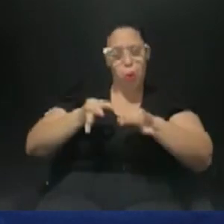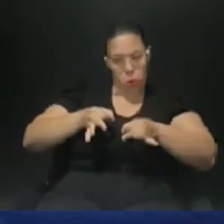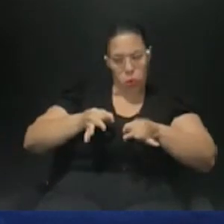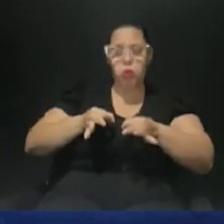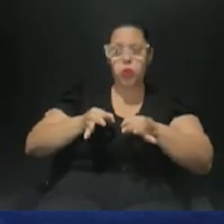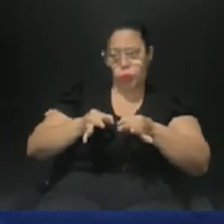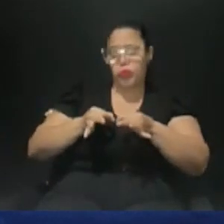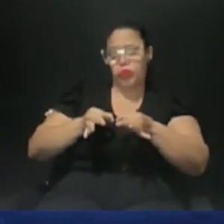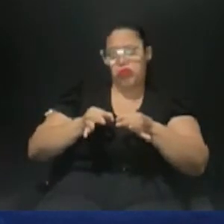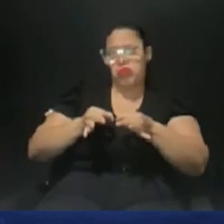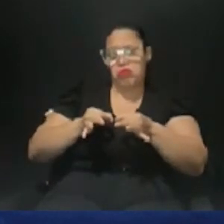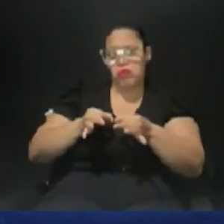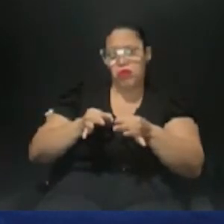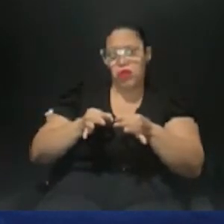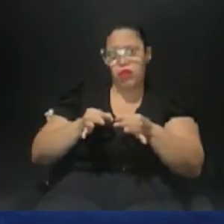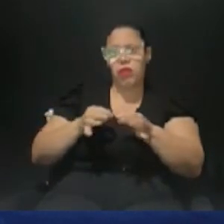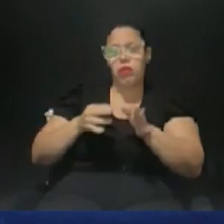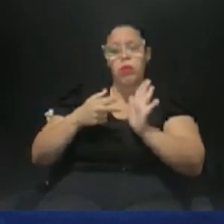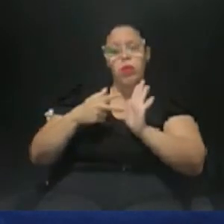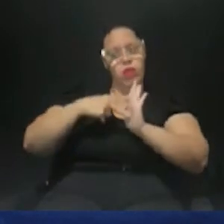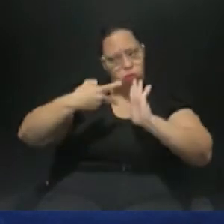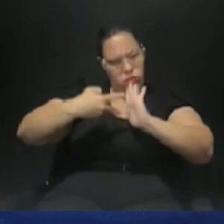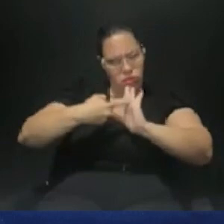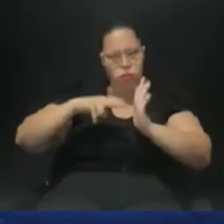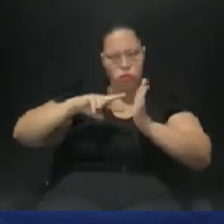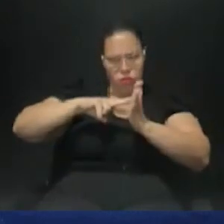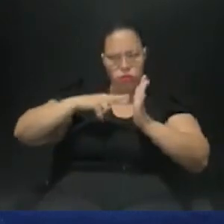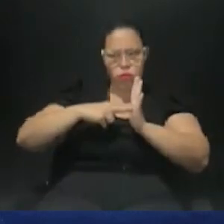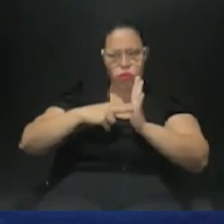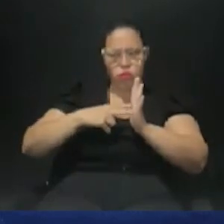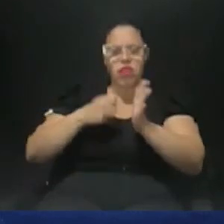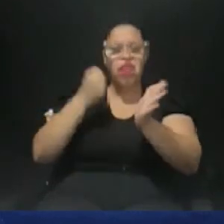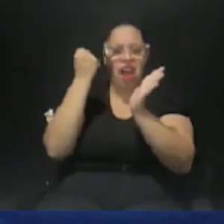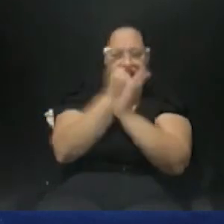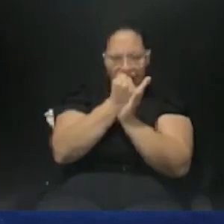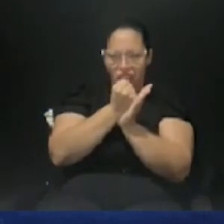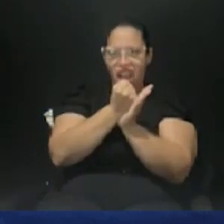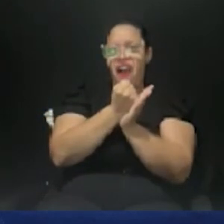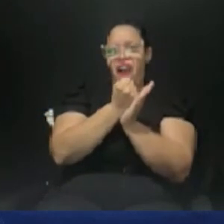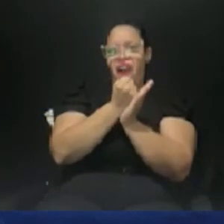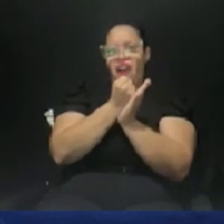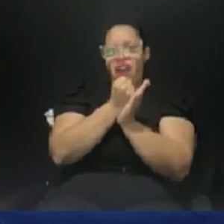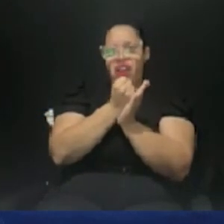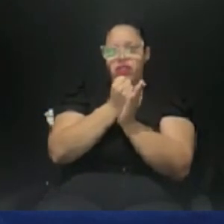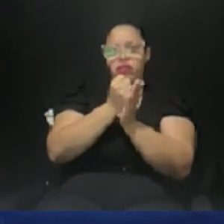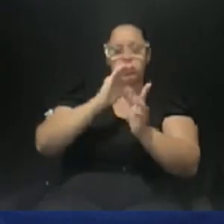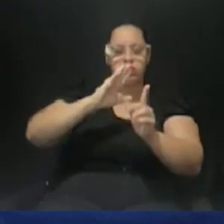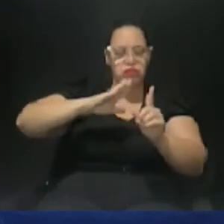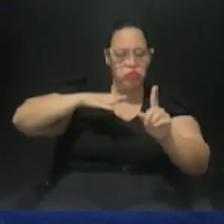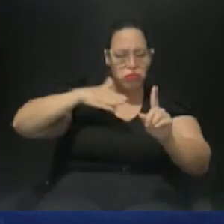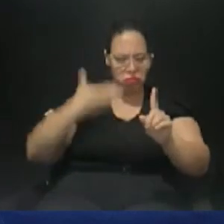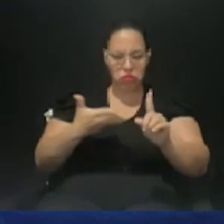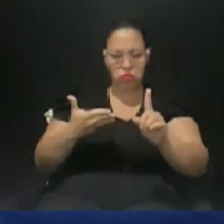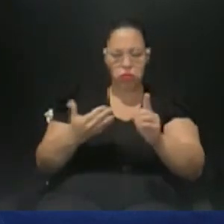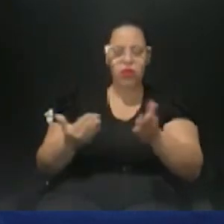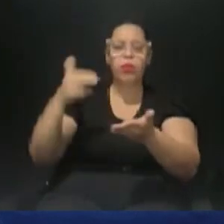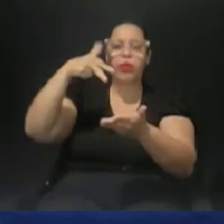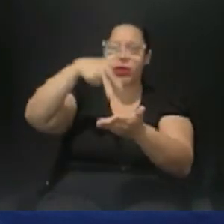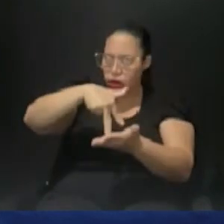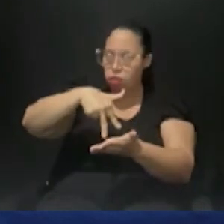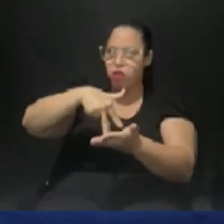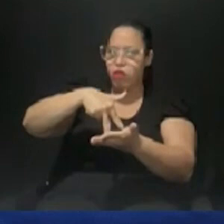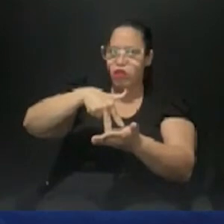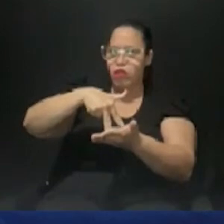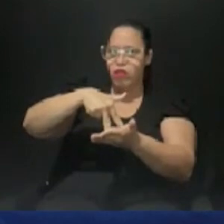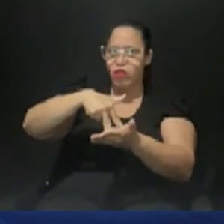essa homenagem, trazendo aqui para o ambiente, até para que os colaboradores, aqueles que fazem o dia a dia